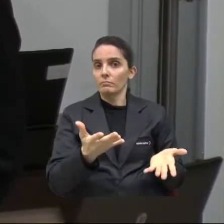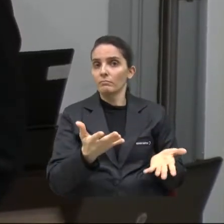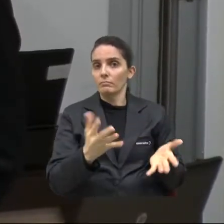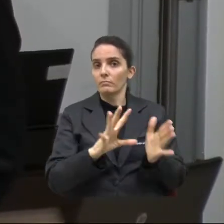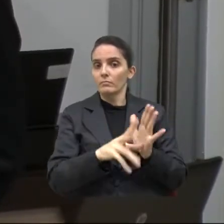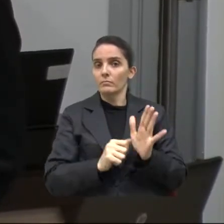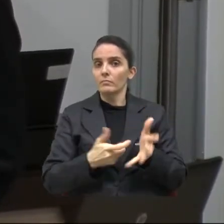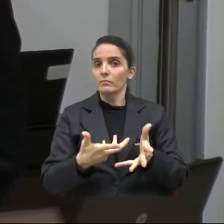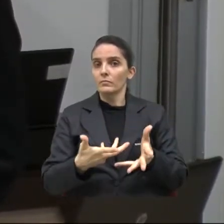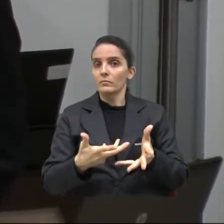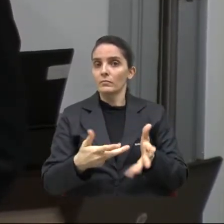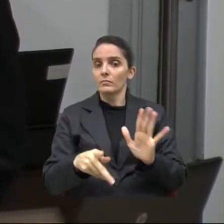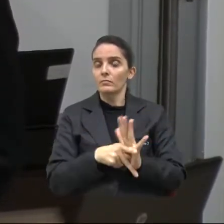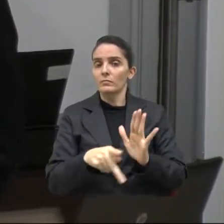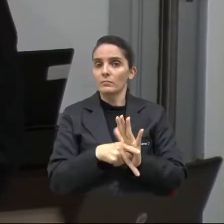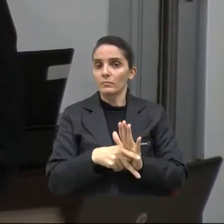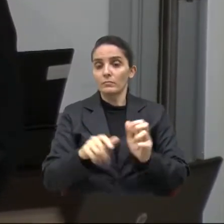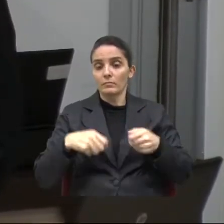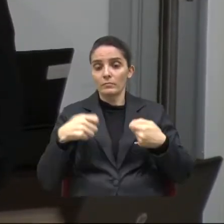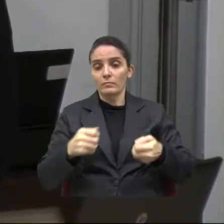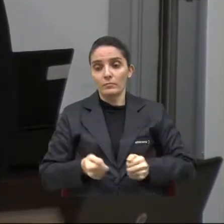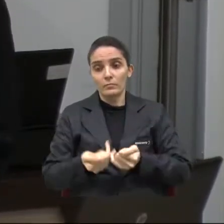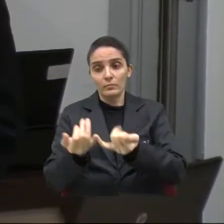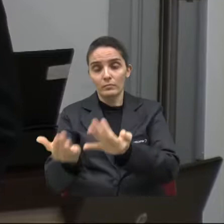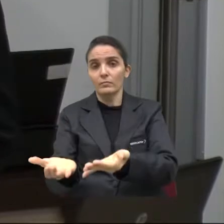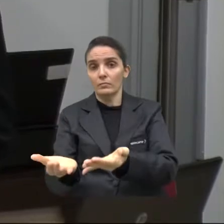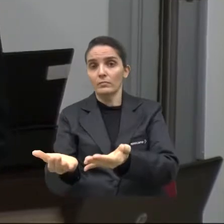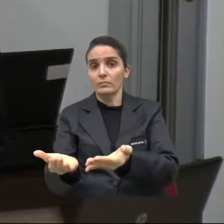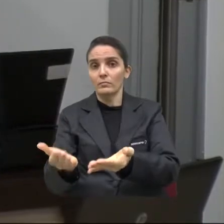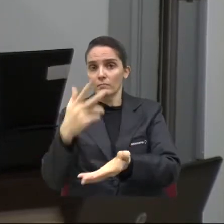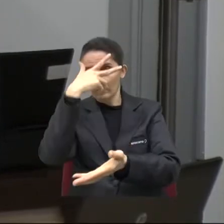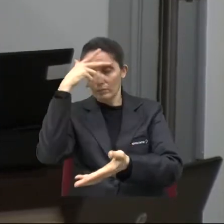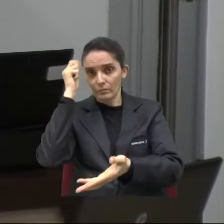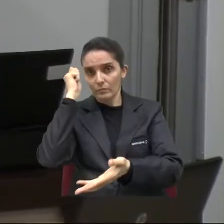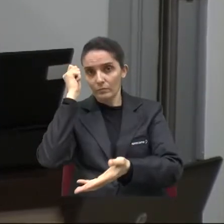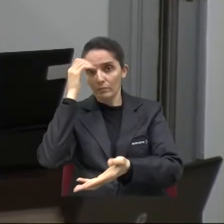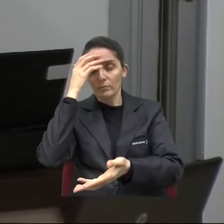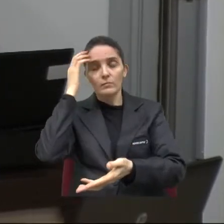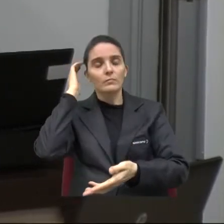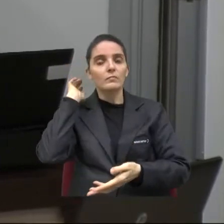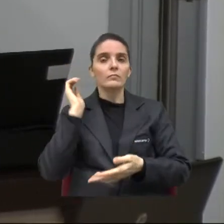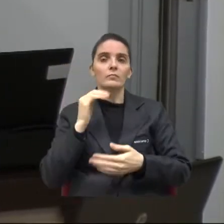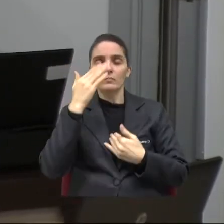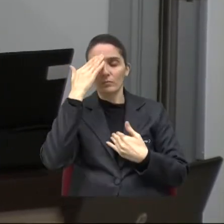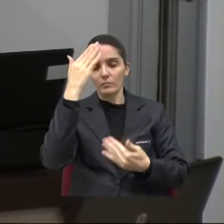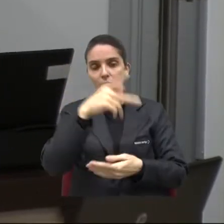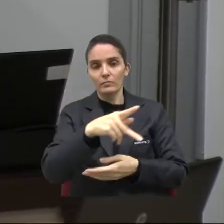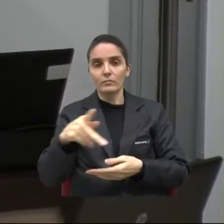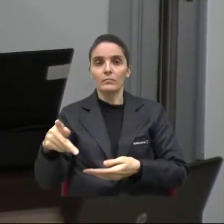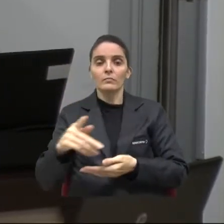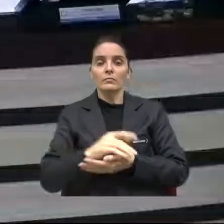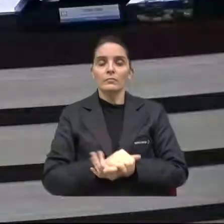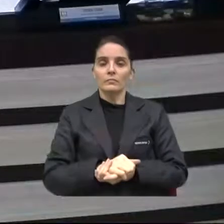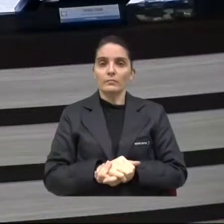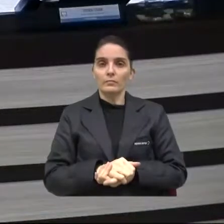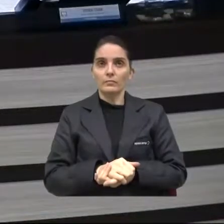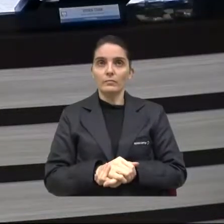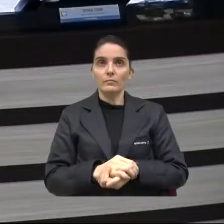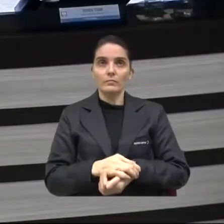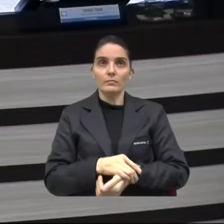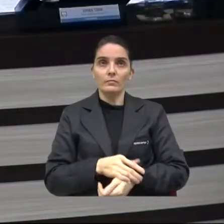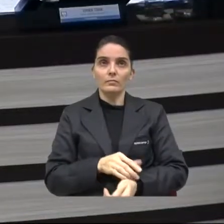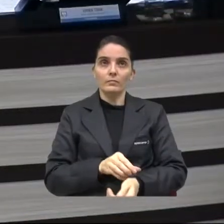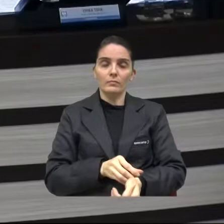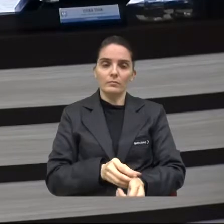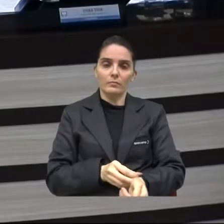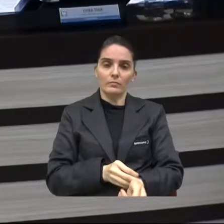Se houve um erro, essa empresa tem que devolver esse montante de dinheiro que ela recebeu. Obrigado, senhor presidente. Eu gostaria de